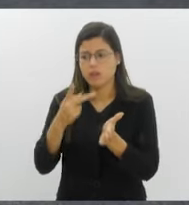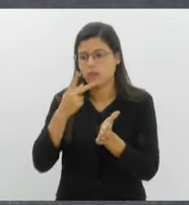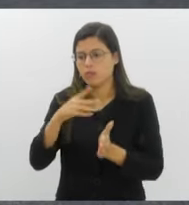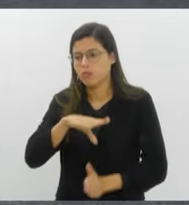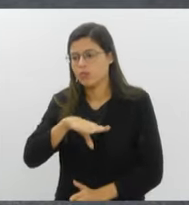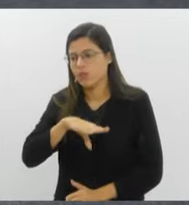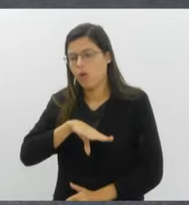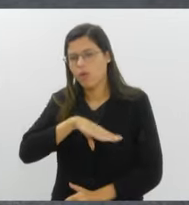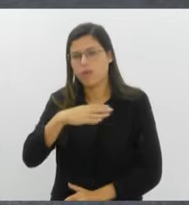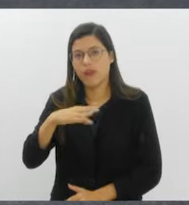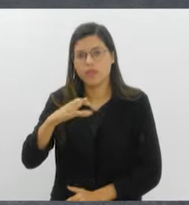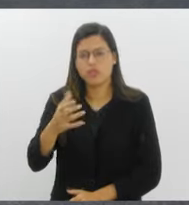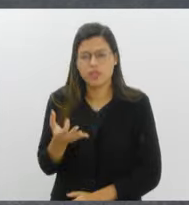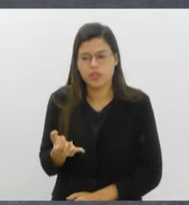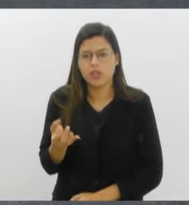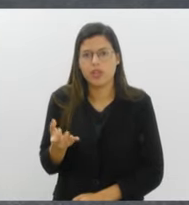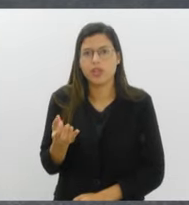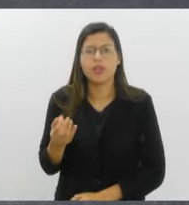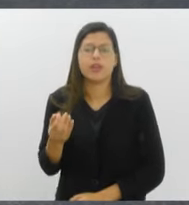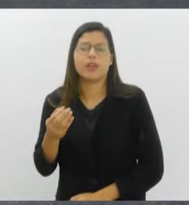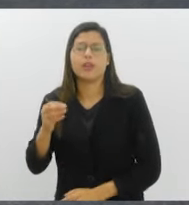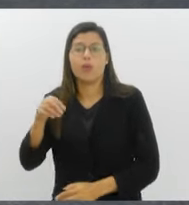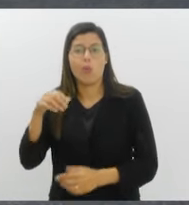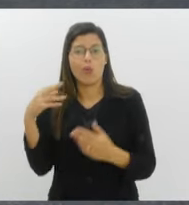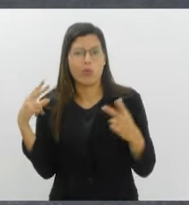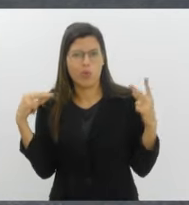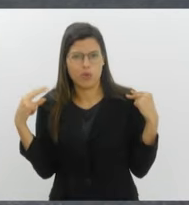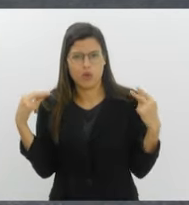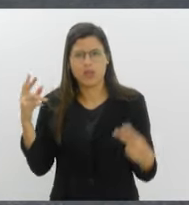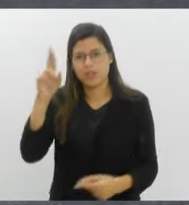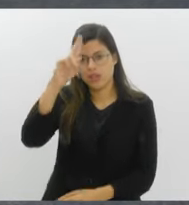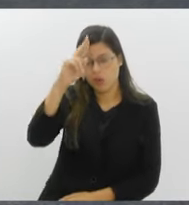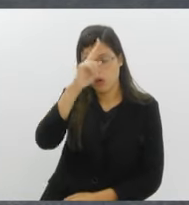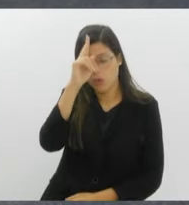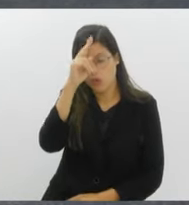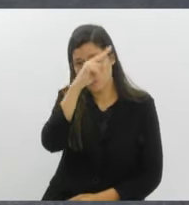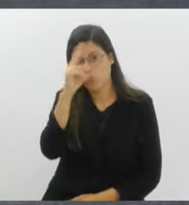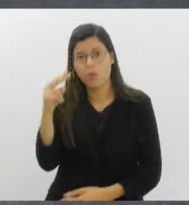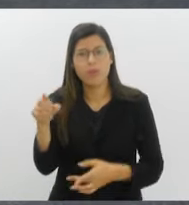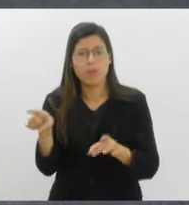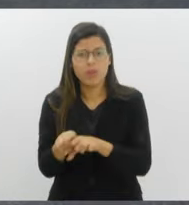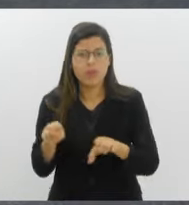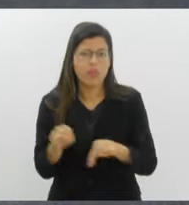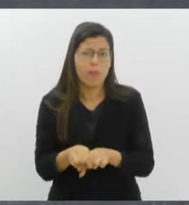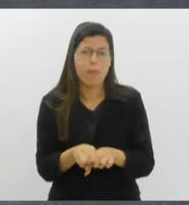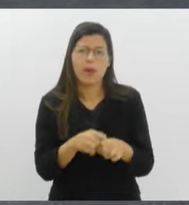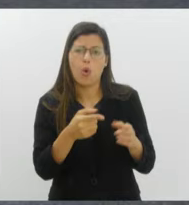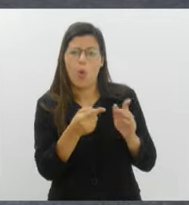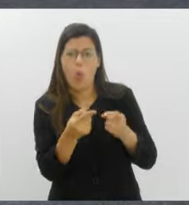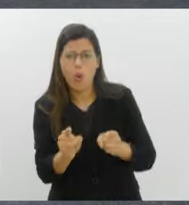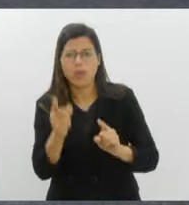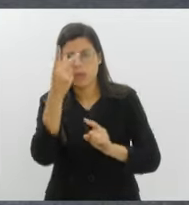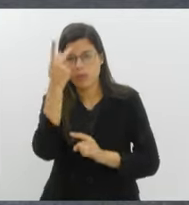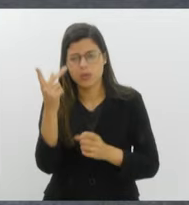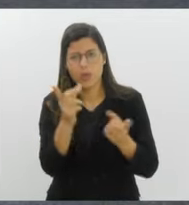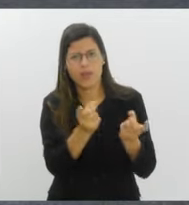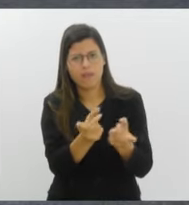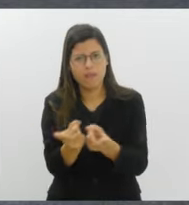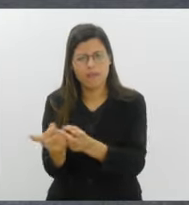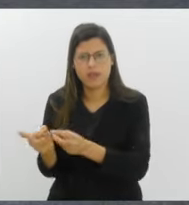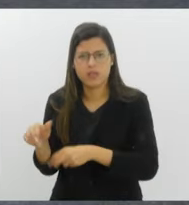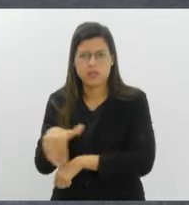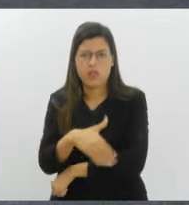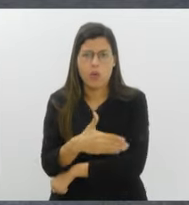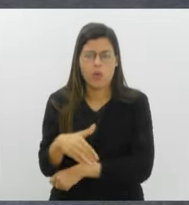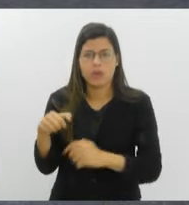de aplicativo, como Vossa Excelência destacou. Ele não falou contra a surra que eles dão nos ambulantes. Ele não falou contra o que eles estão fazendo com o centro